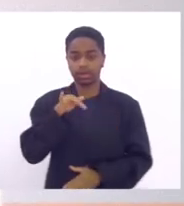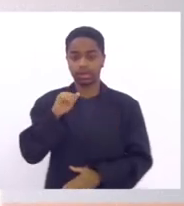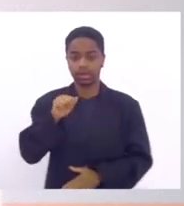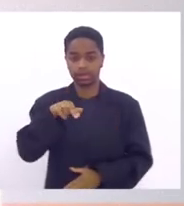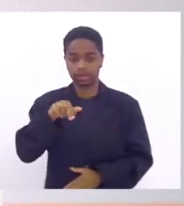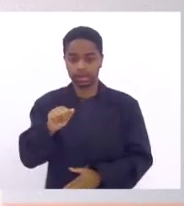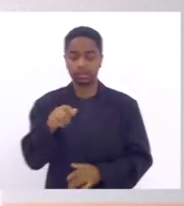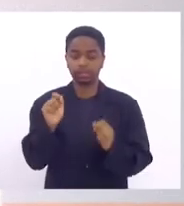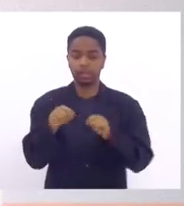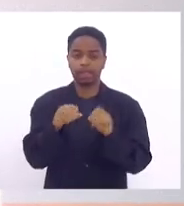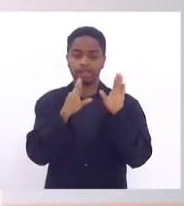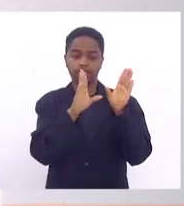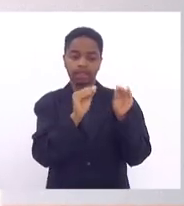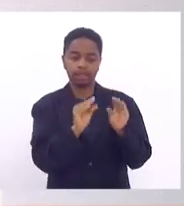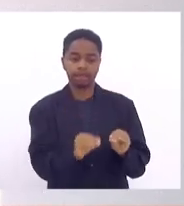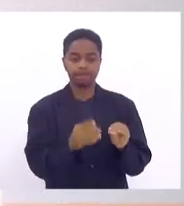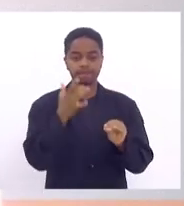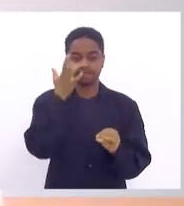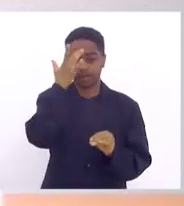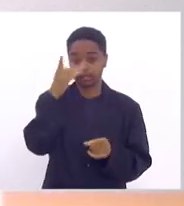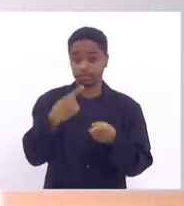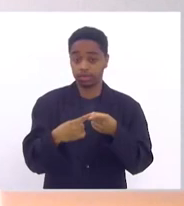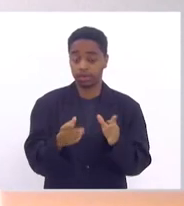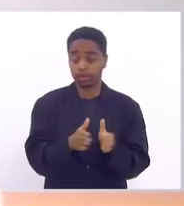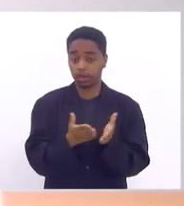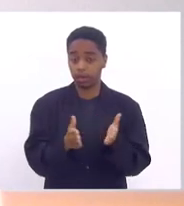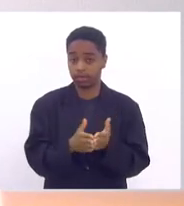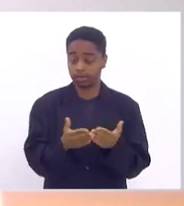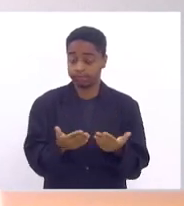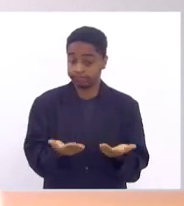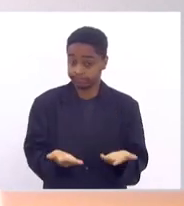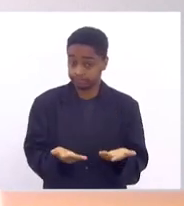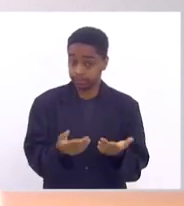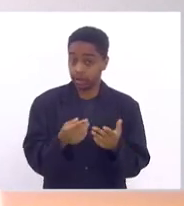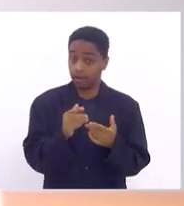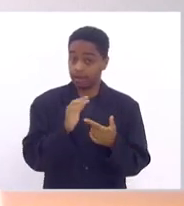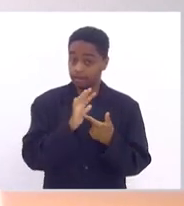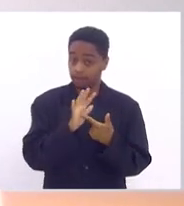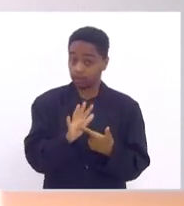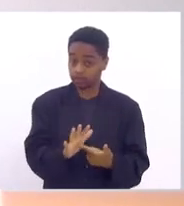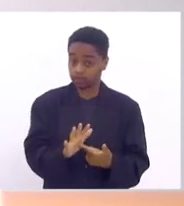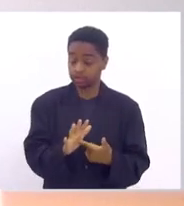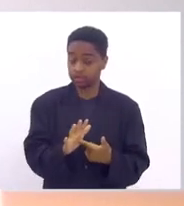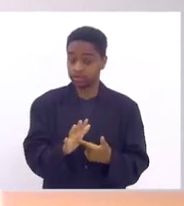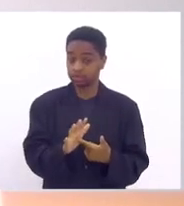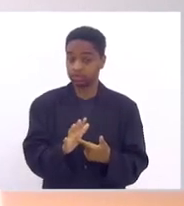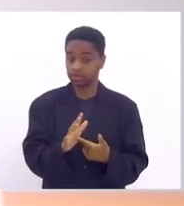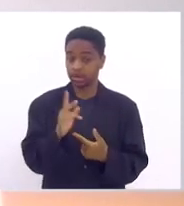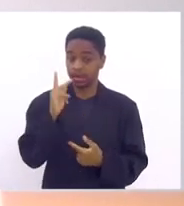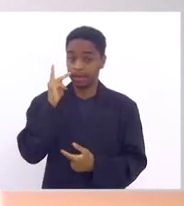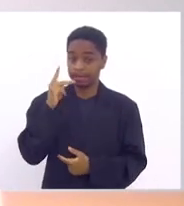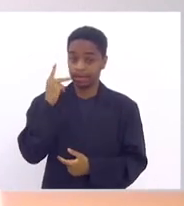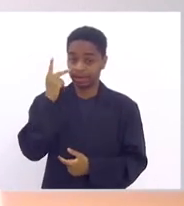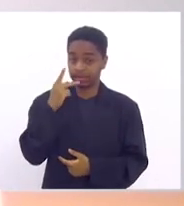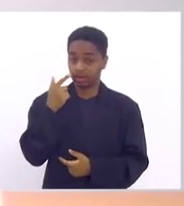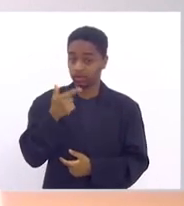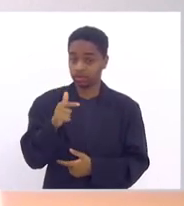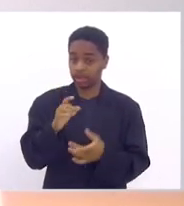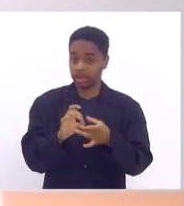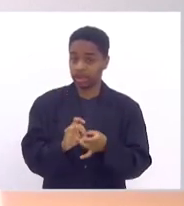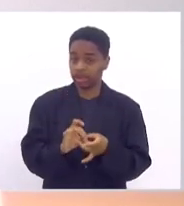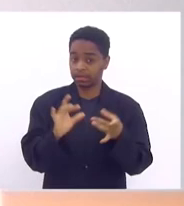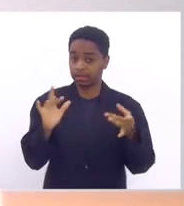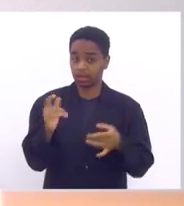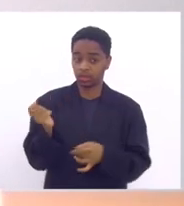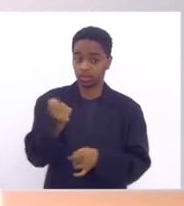pobres e isso mostra bem que parlamentar não tem mais liberdade de expressão